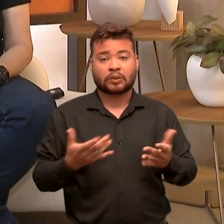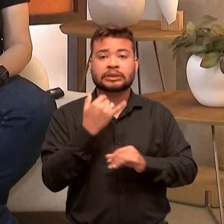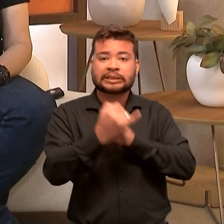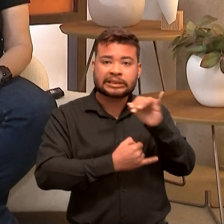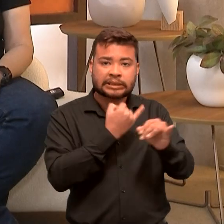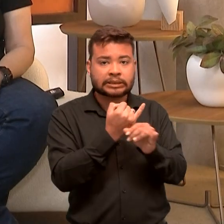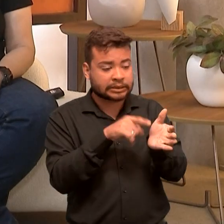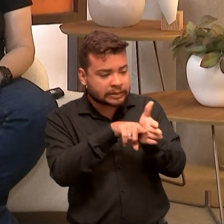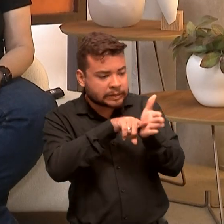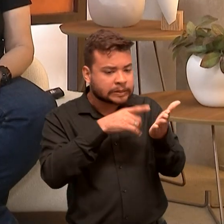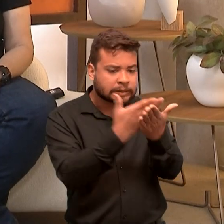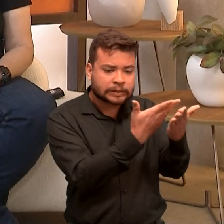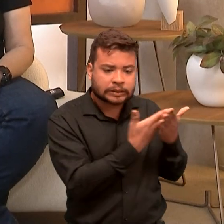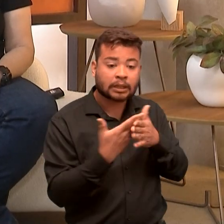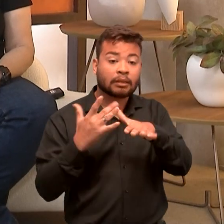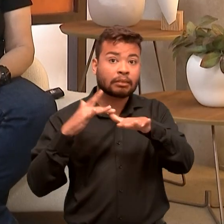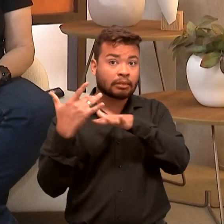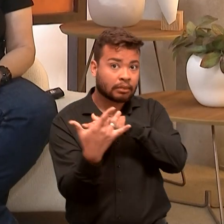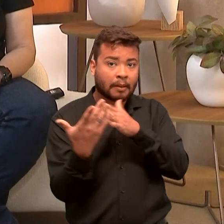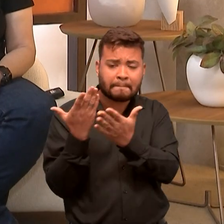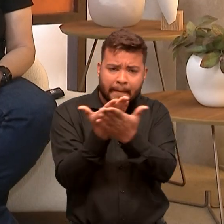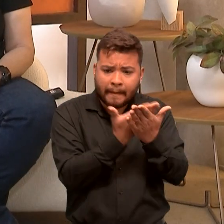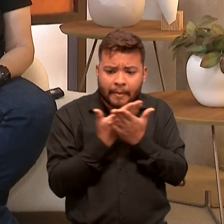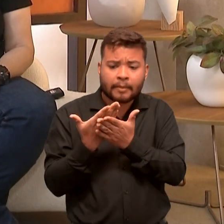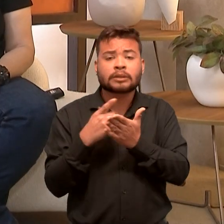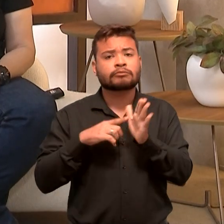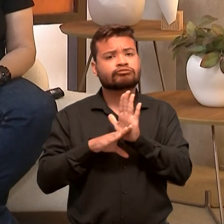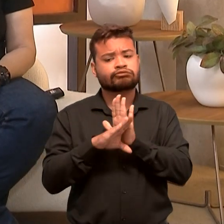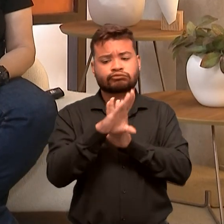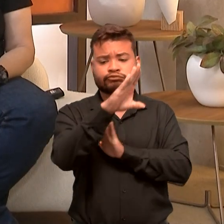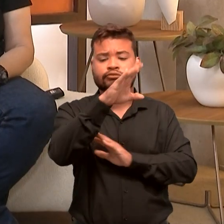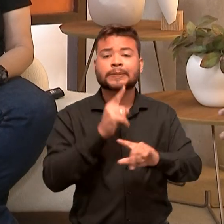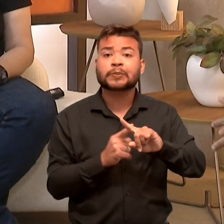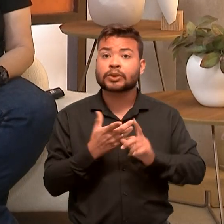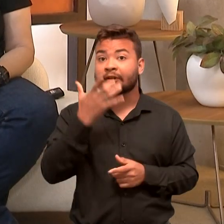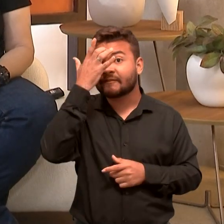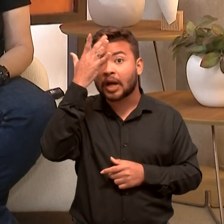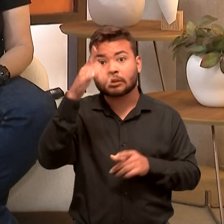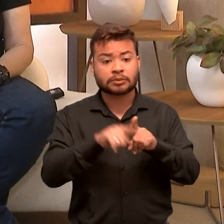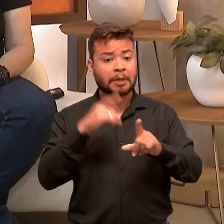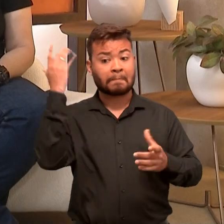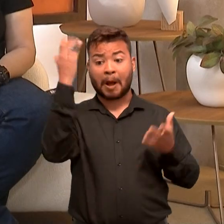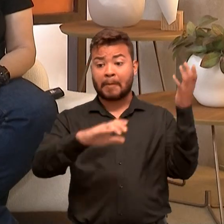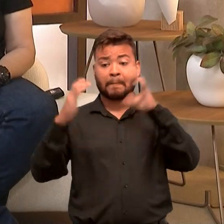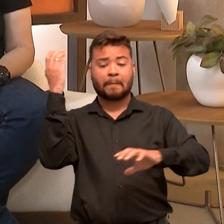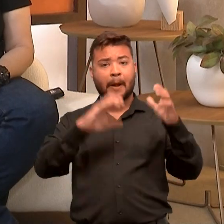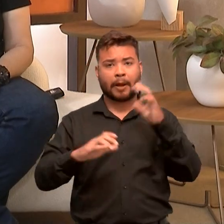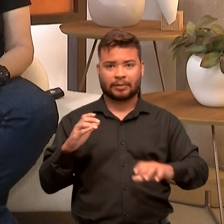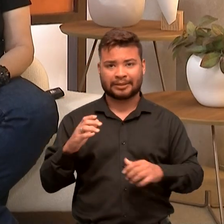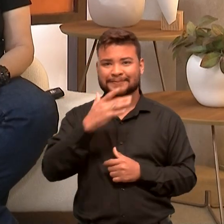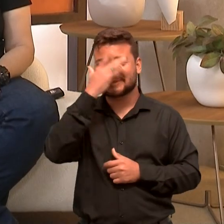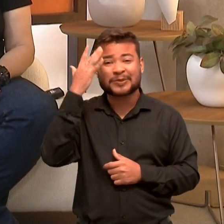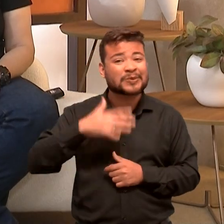virtual, nas redes sociais, isso cresceu muito, tanto pela facilidade quanto pelo volume. Então, todo mundo quer pesquisar essa